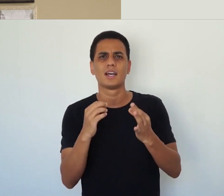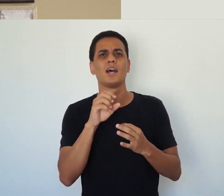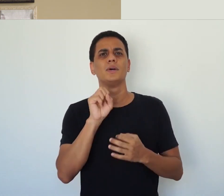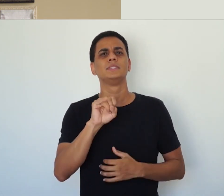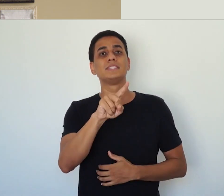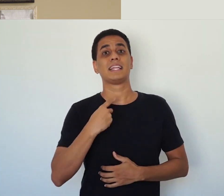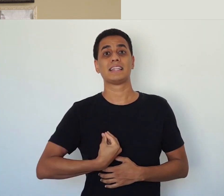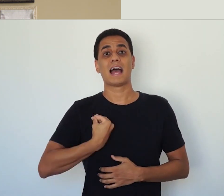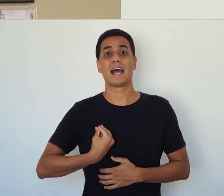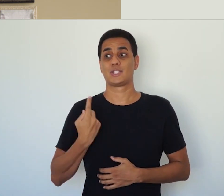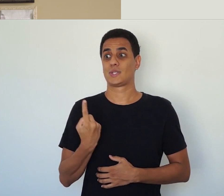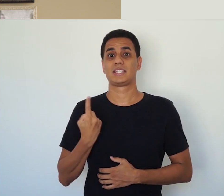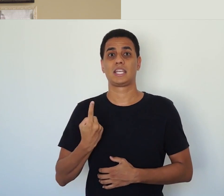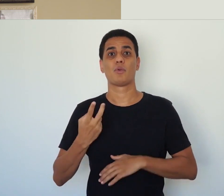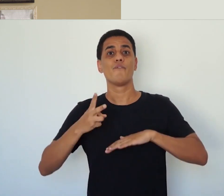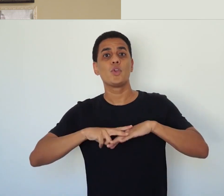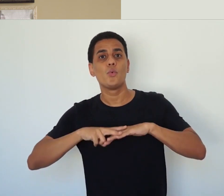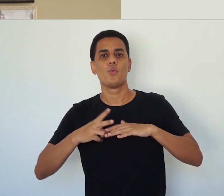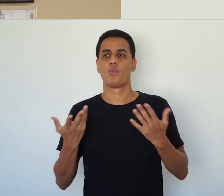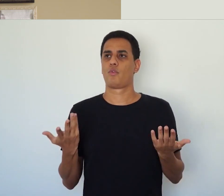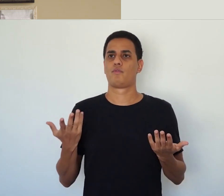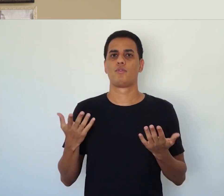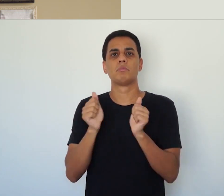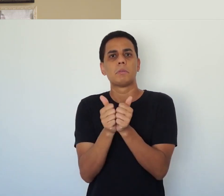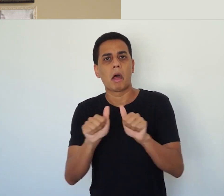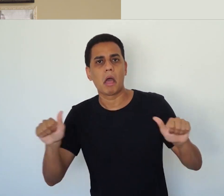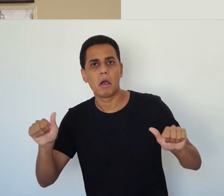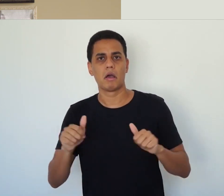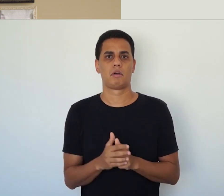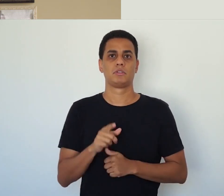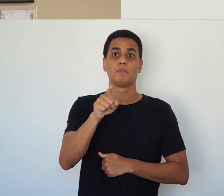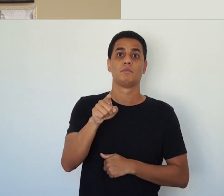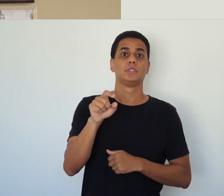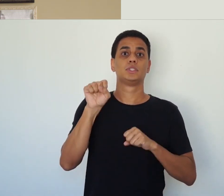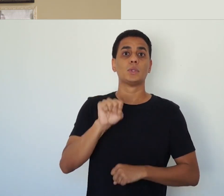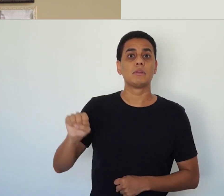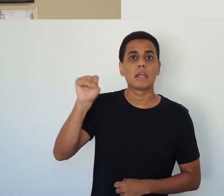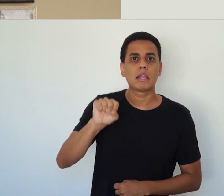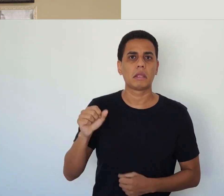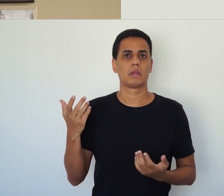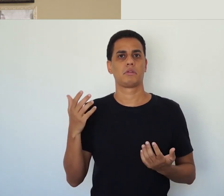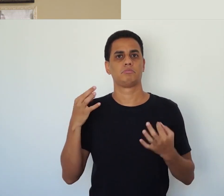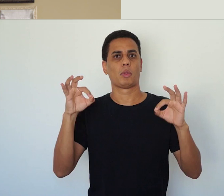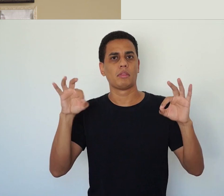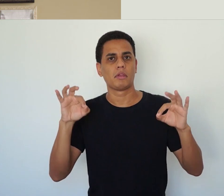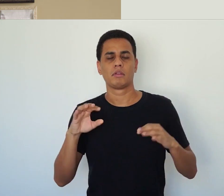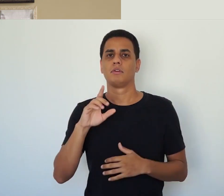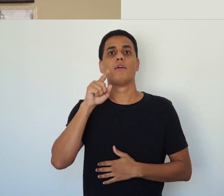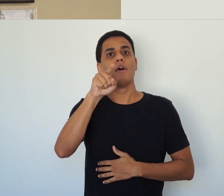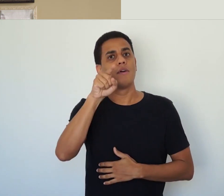Então chama a sua atenção, você também que está sozinho, viúvo, viúva, divorciado, você que é solteiro,